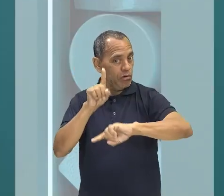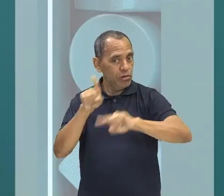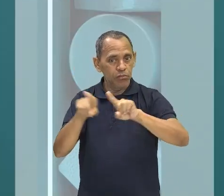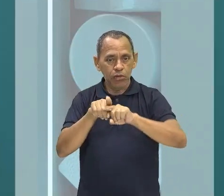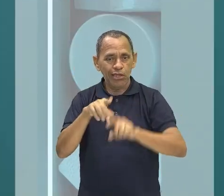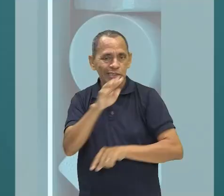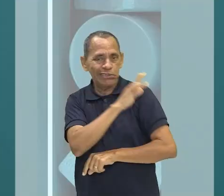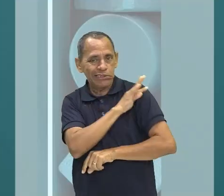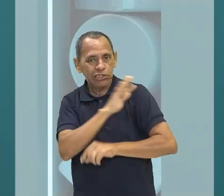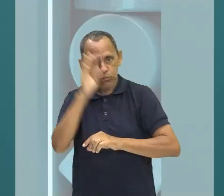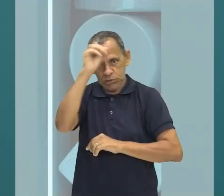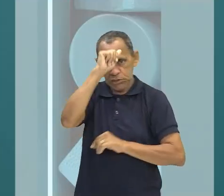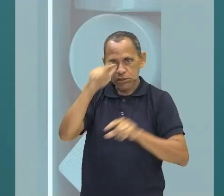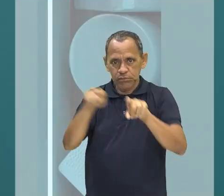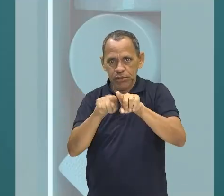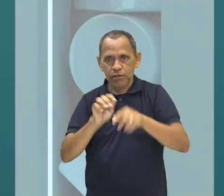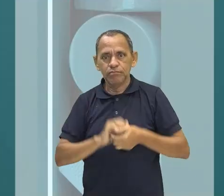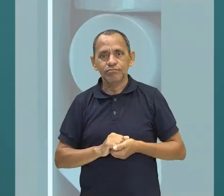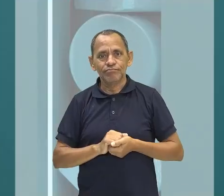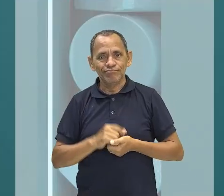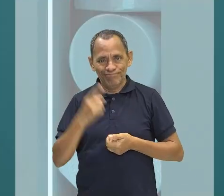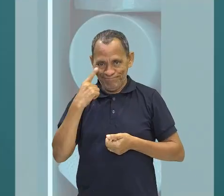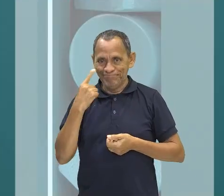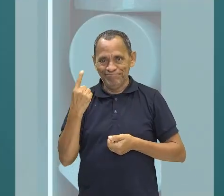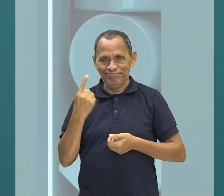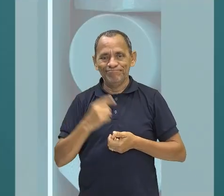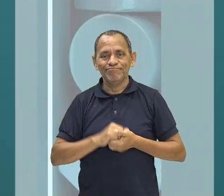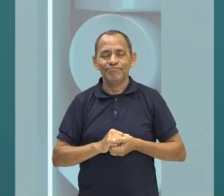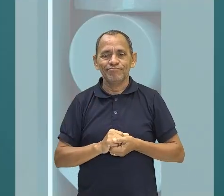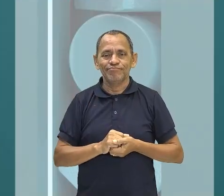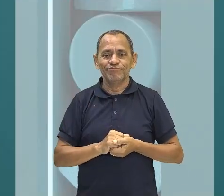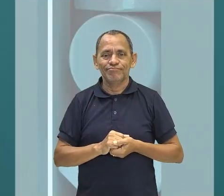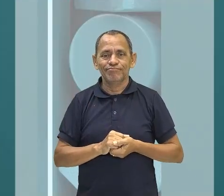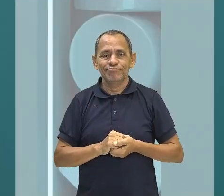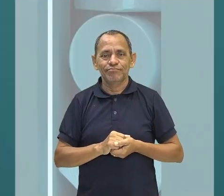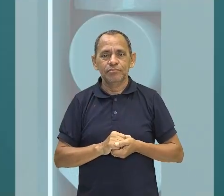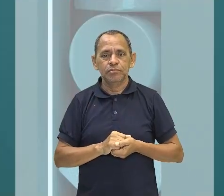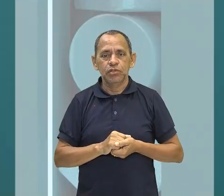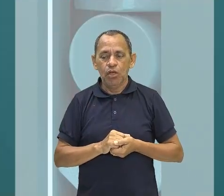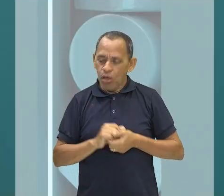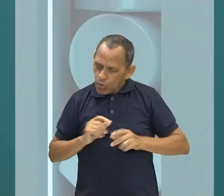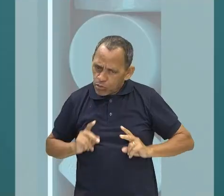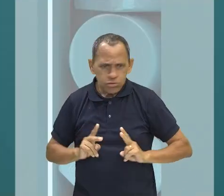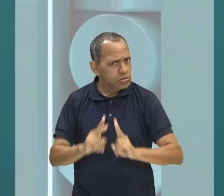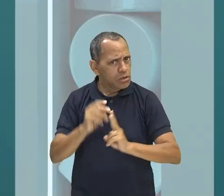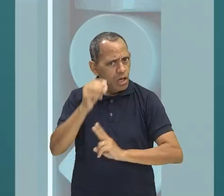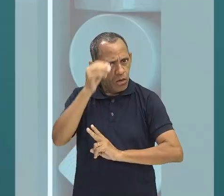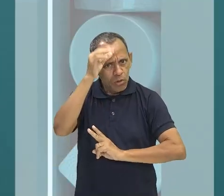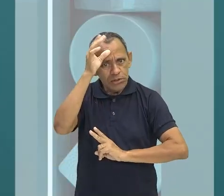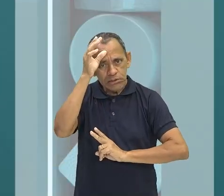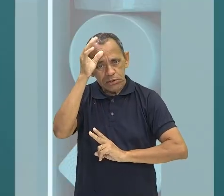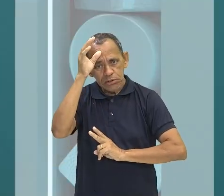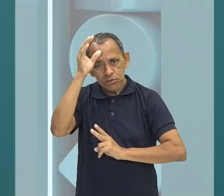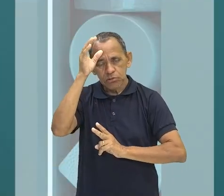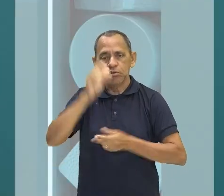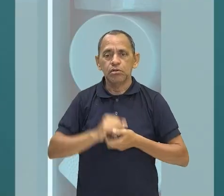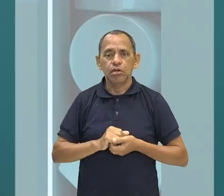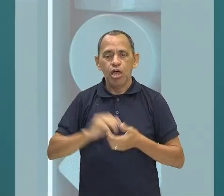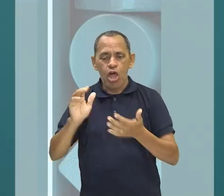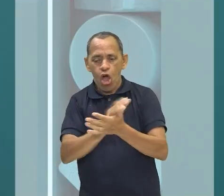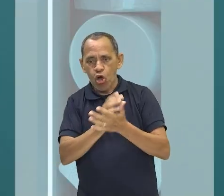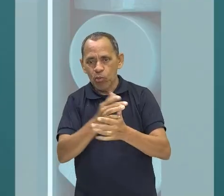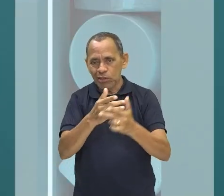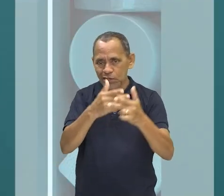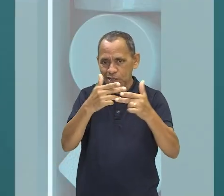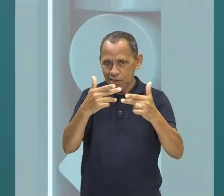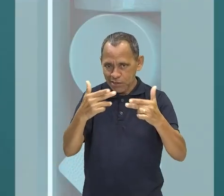Bem interessante, né? Bom, agora vamos prosseguir conhecendo aí mais algumas características do karatê.